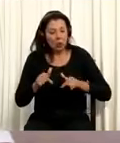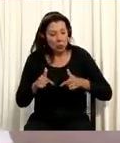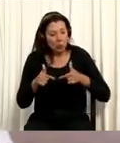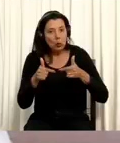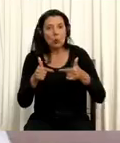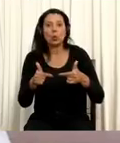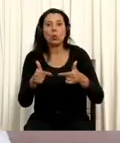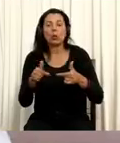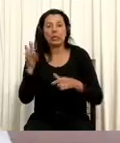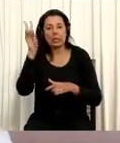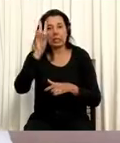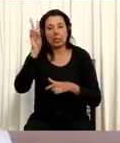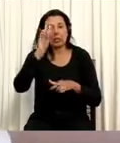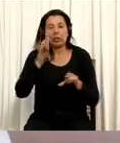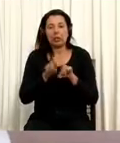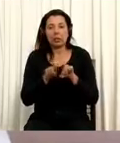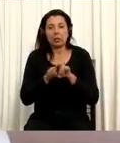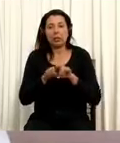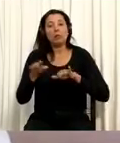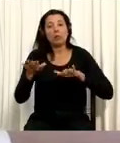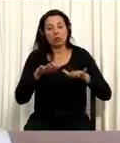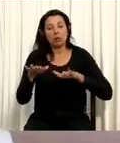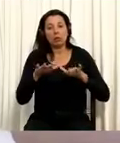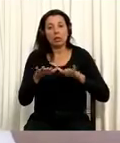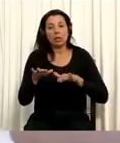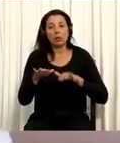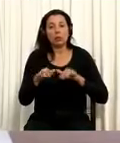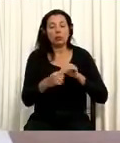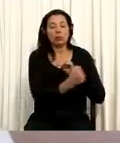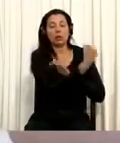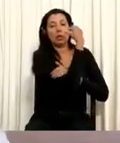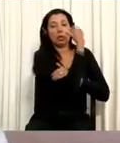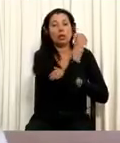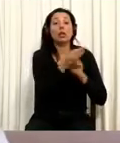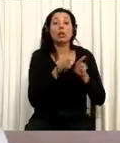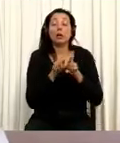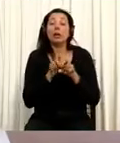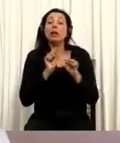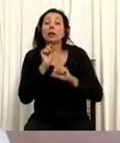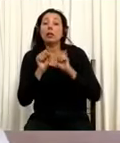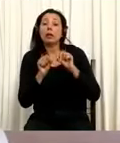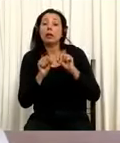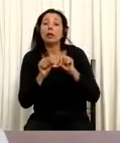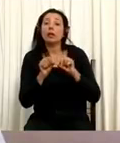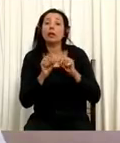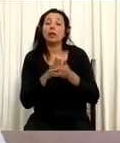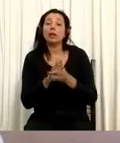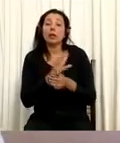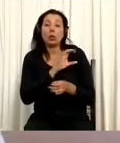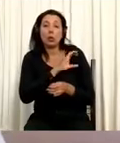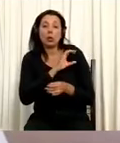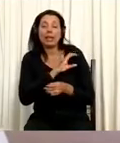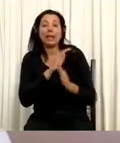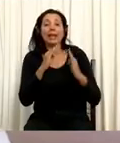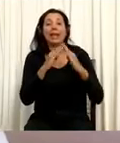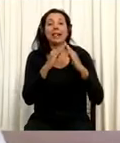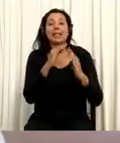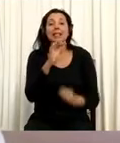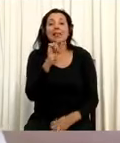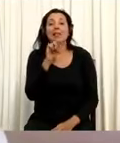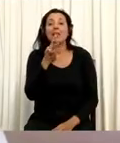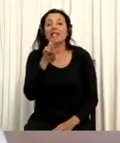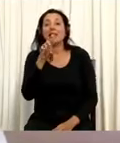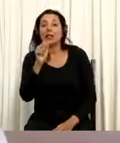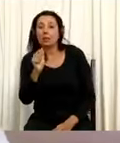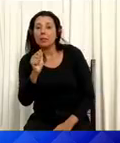militante, uma histórica militante do movimento feminista, né, que coordena a Casa Frida, né, coordena um projeto que é um